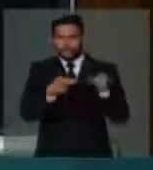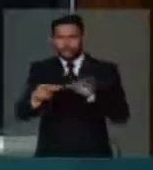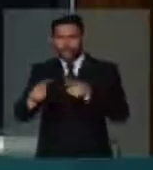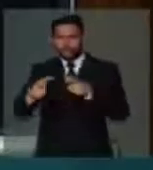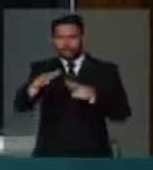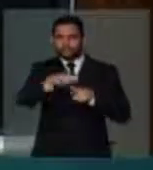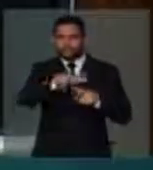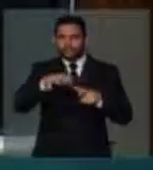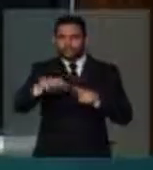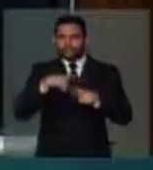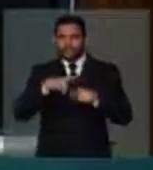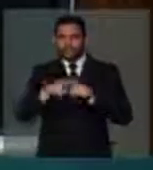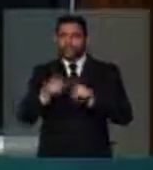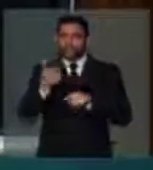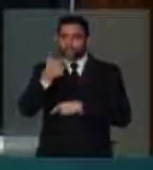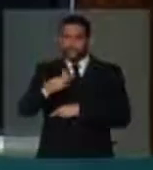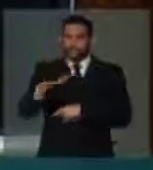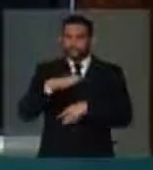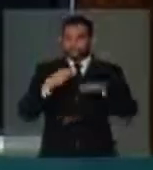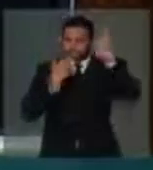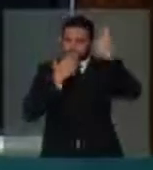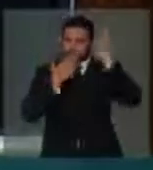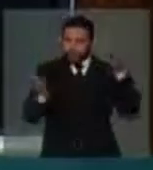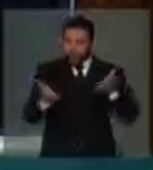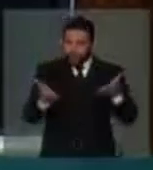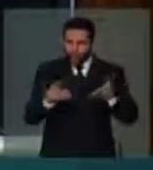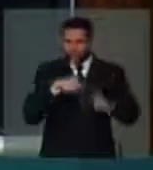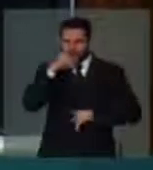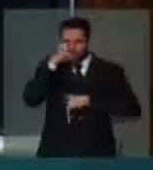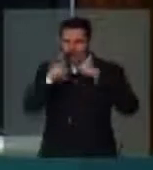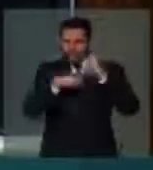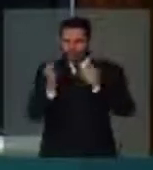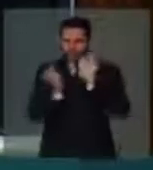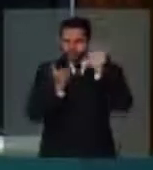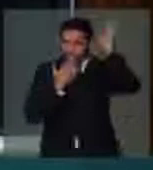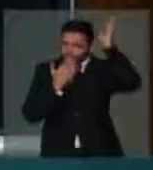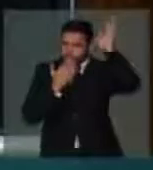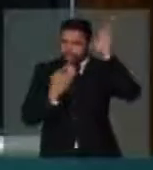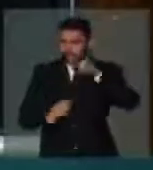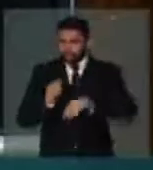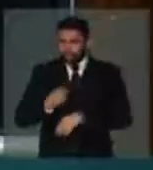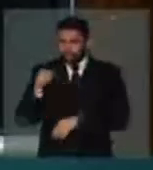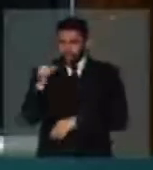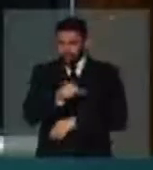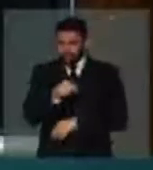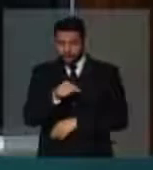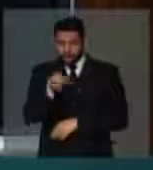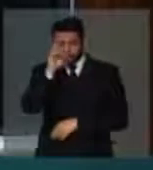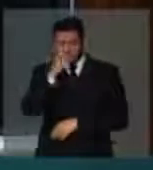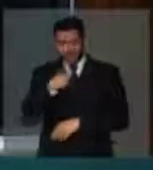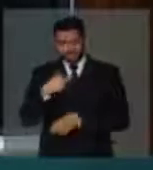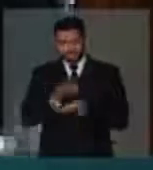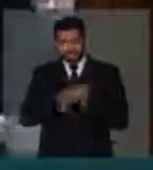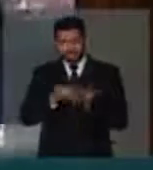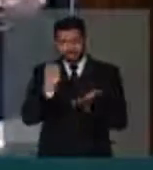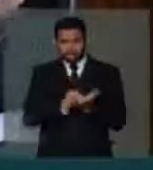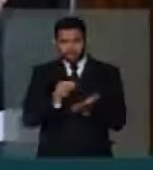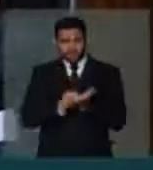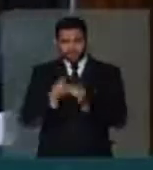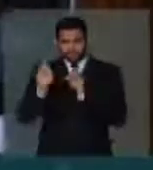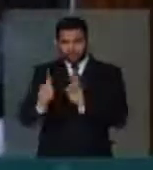retomada. E muitos índios hoje, populações indígenas, estão lá, senhor presidente, sem direitos